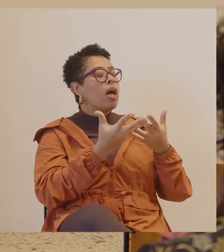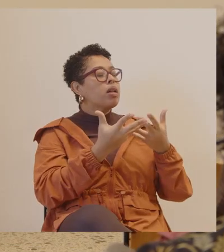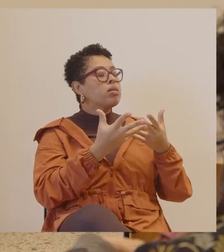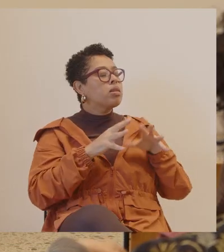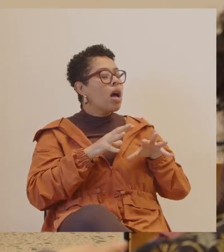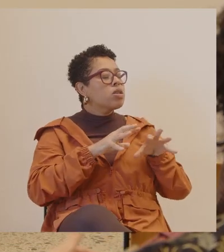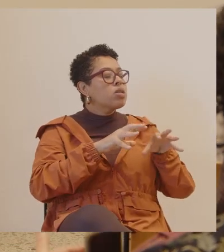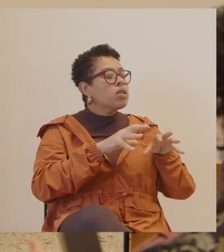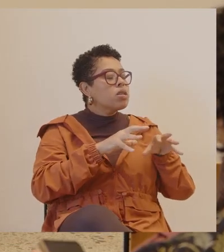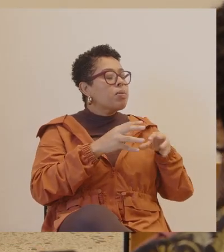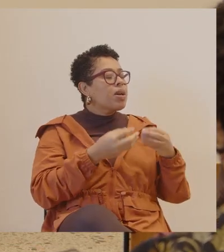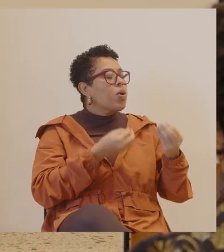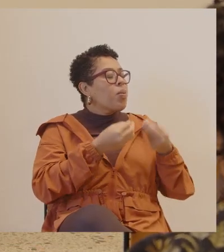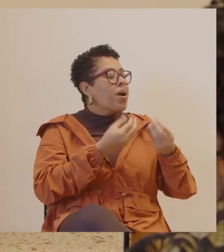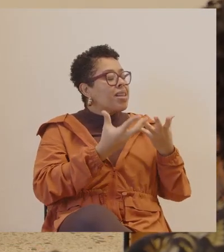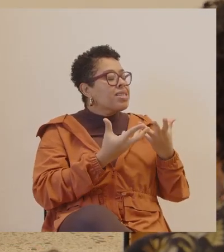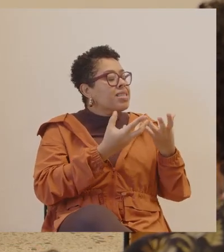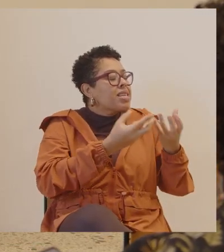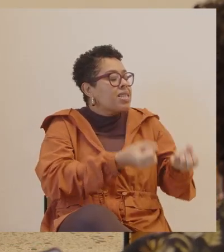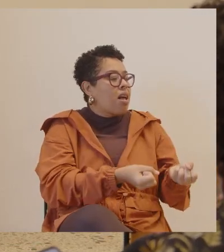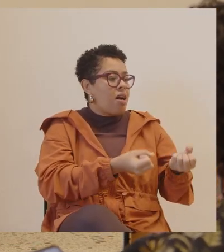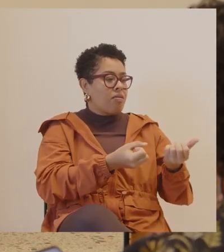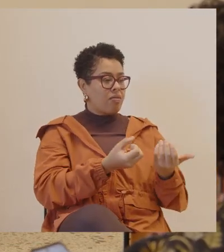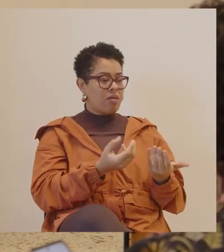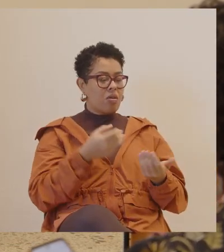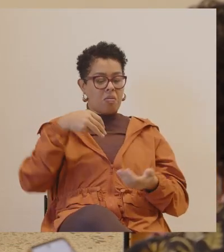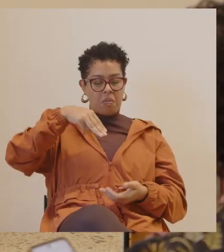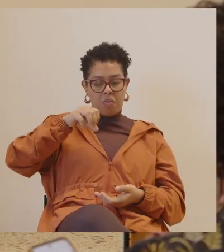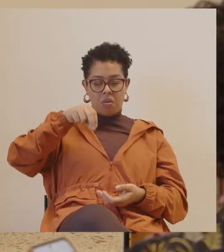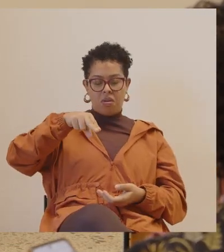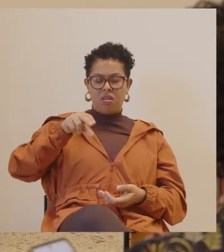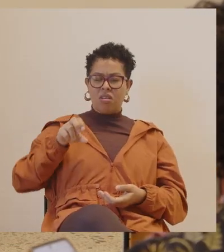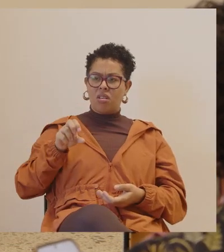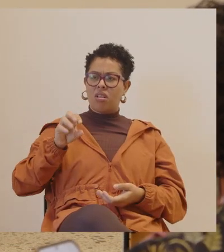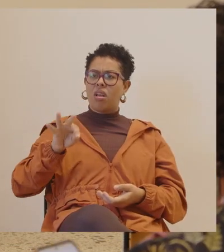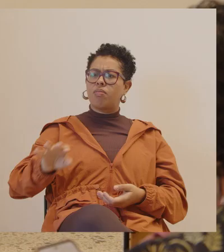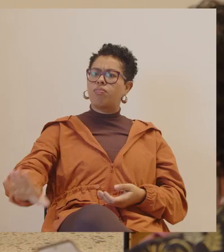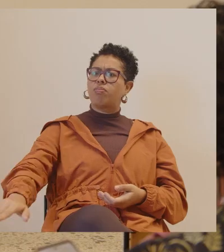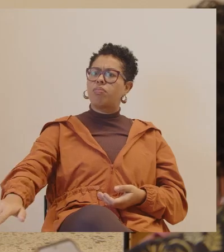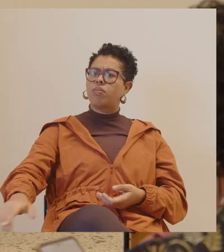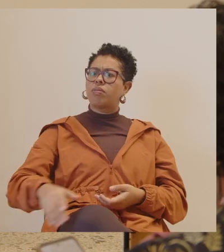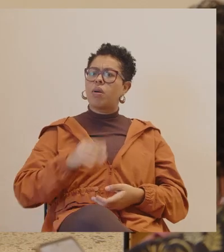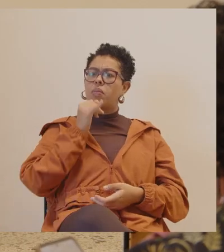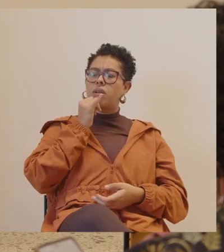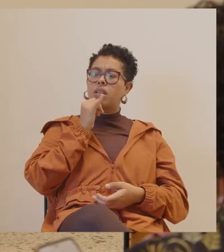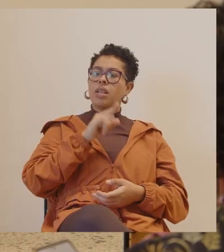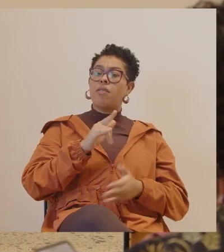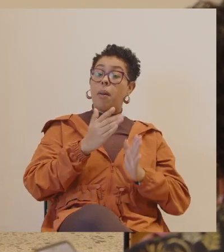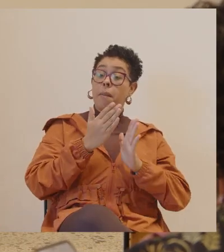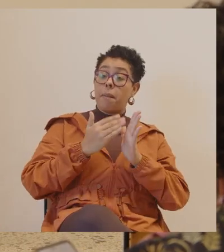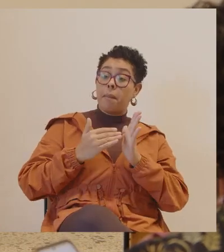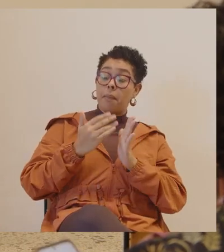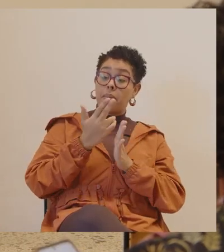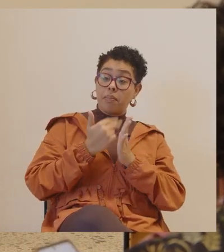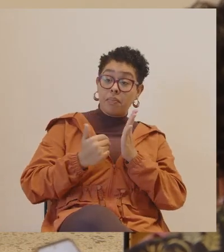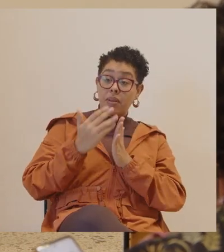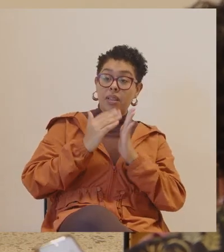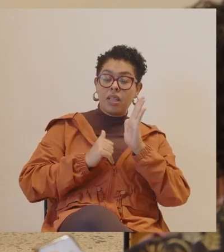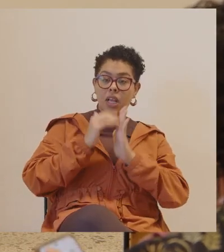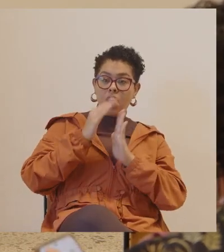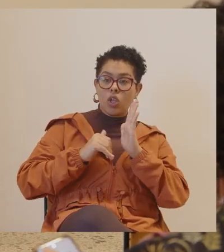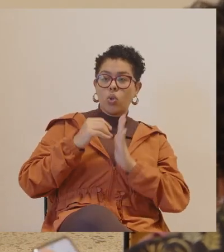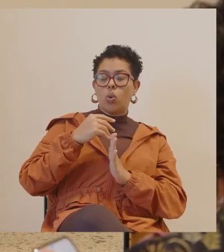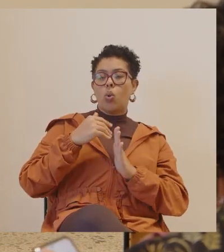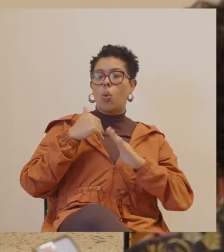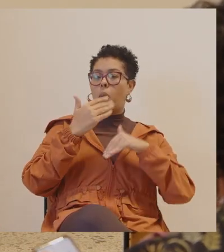nessa recepção se dizia que Monet estava pintando o progresso ou estava pintando alguma